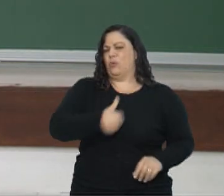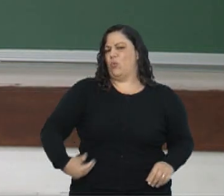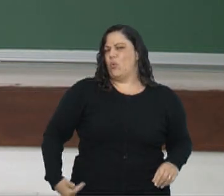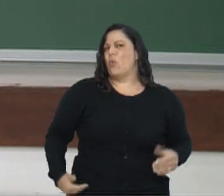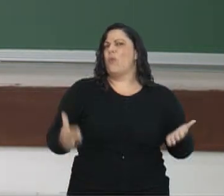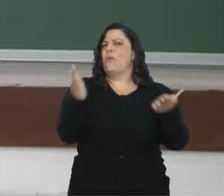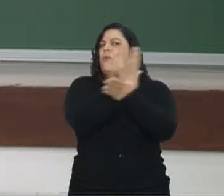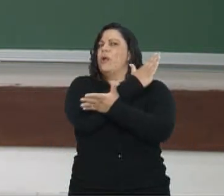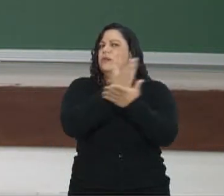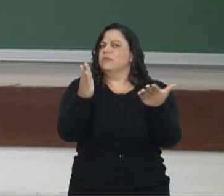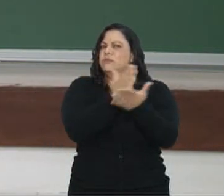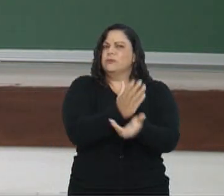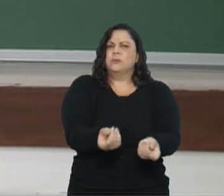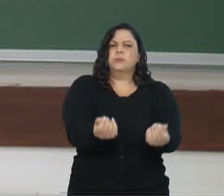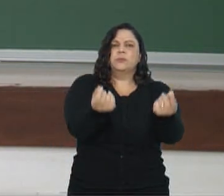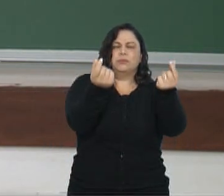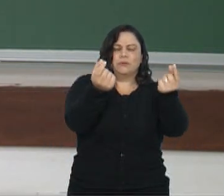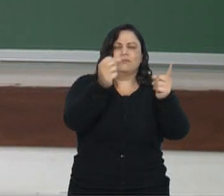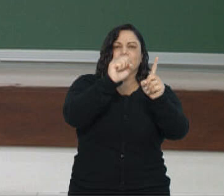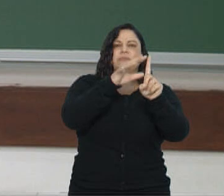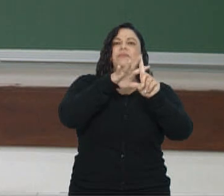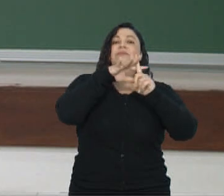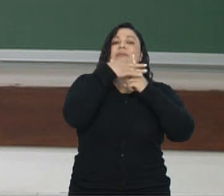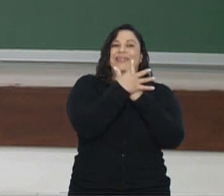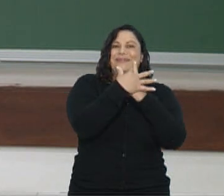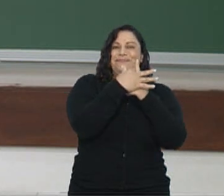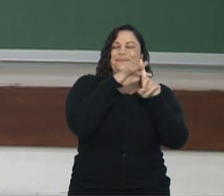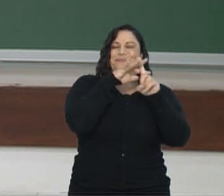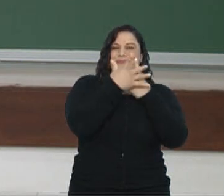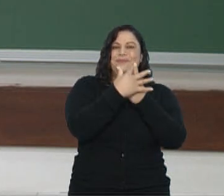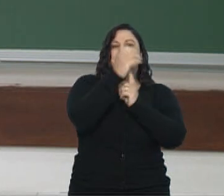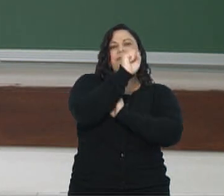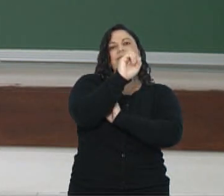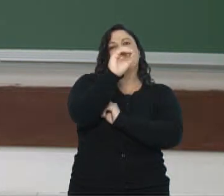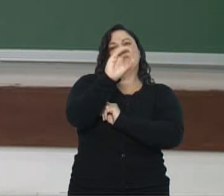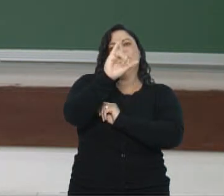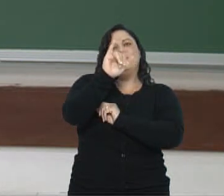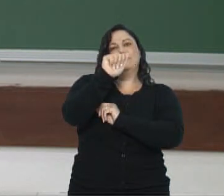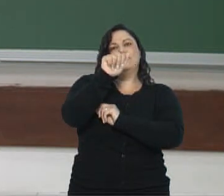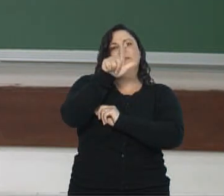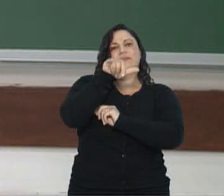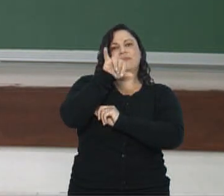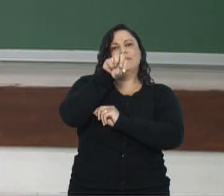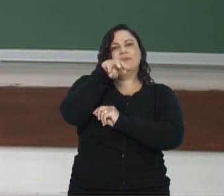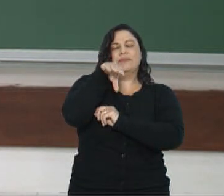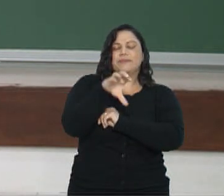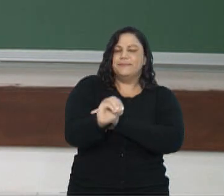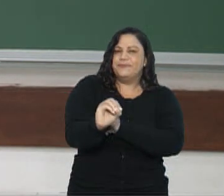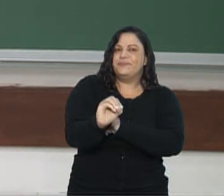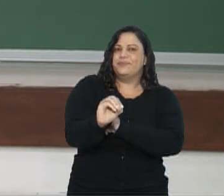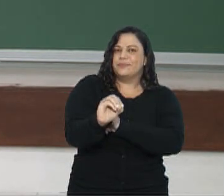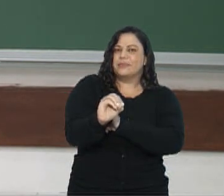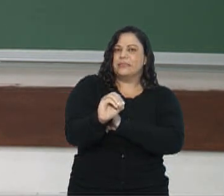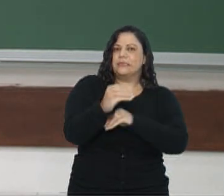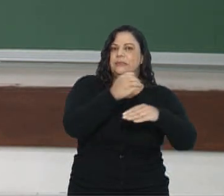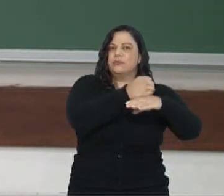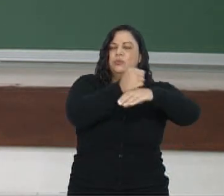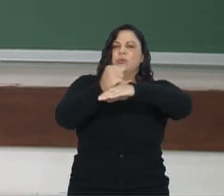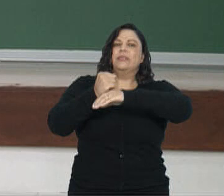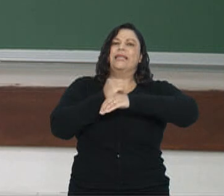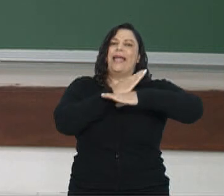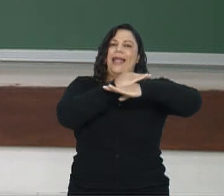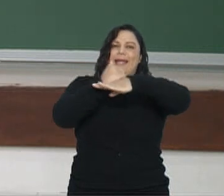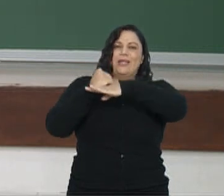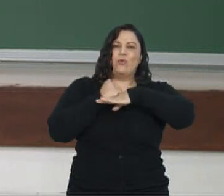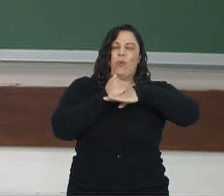as riquezas, nós chamamos de socialismo. A questão para o Marx é que depois de um tempo, as pessoas